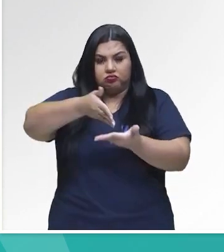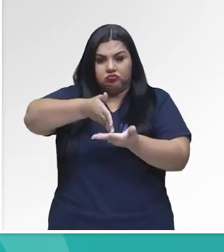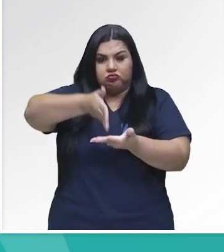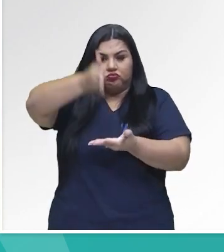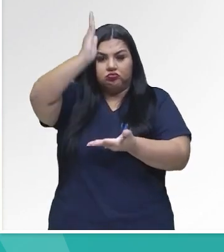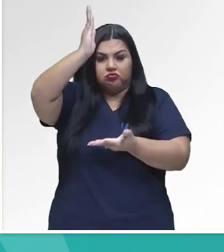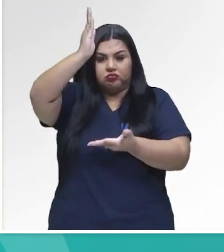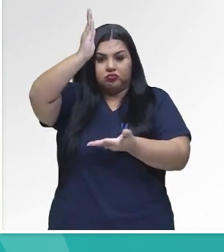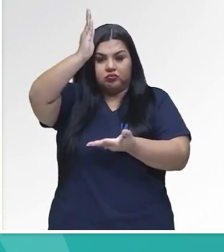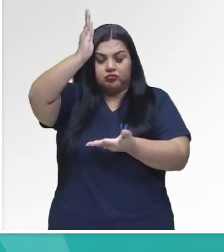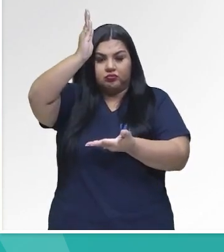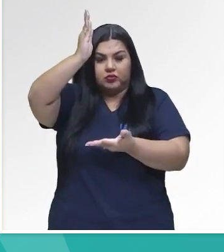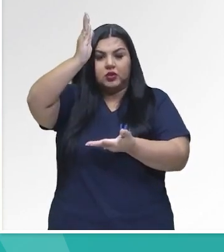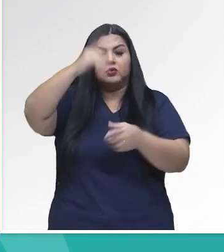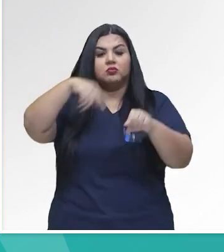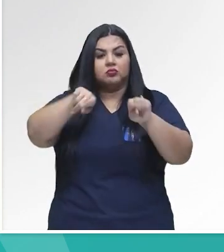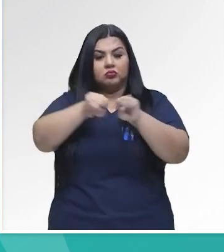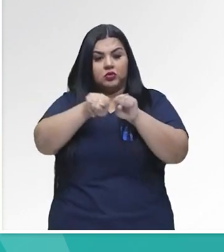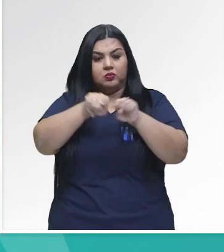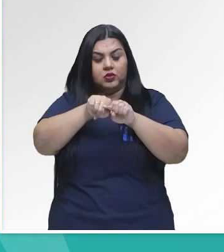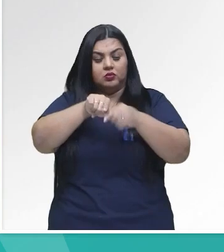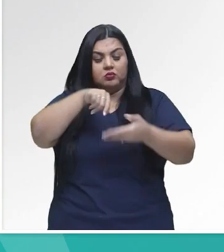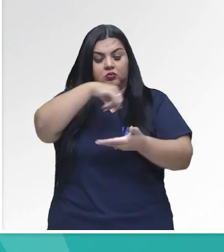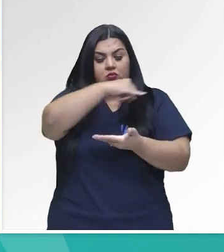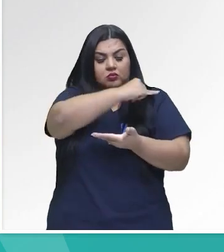verticais, linhas